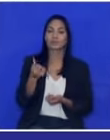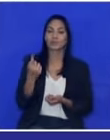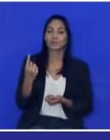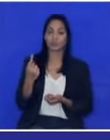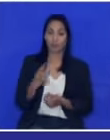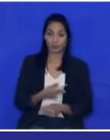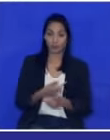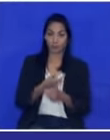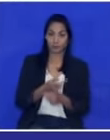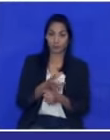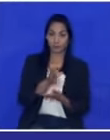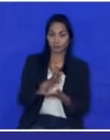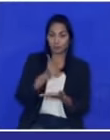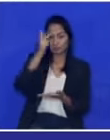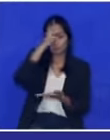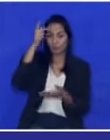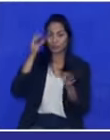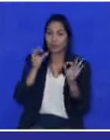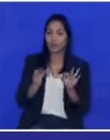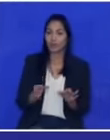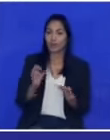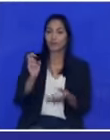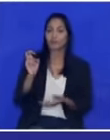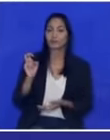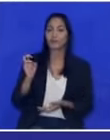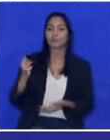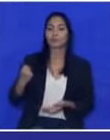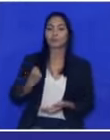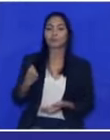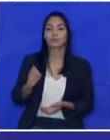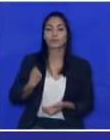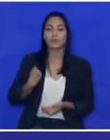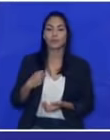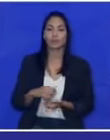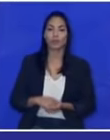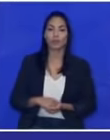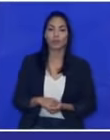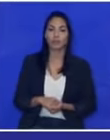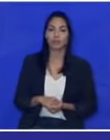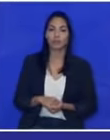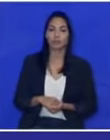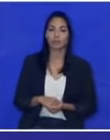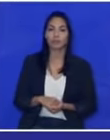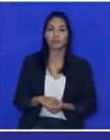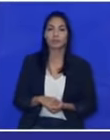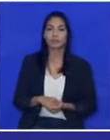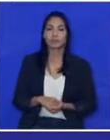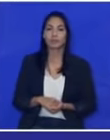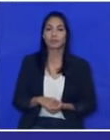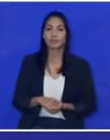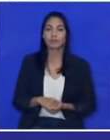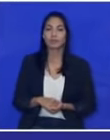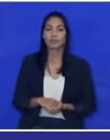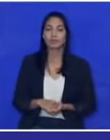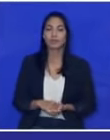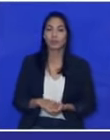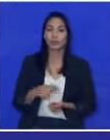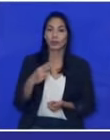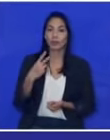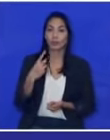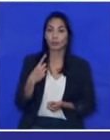5.461. O valor a ser distribuído entre os acertadores dos 5 números hoje na Quina será